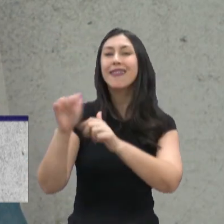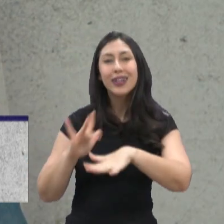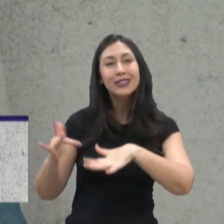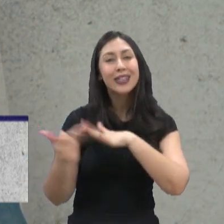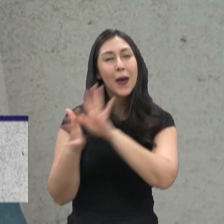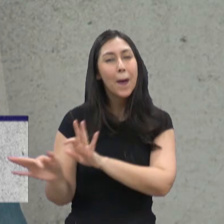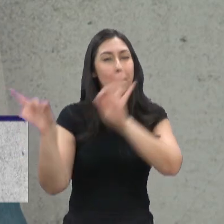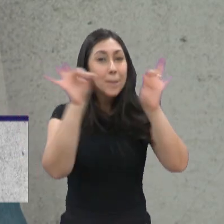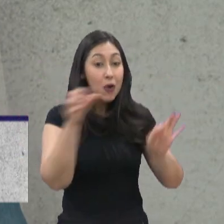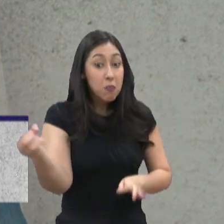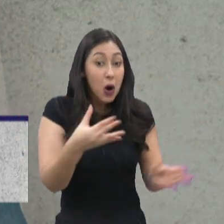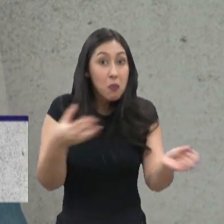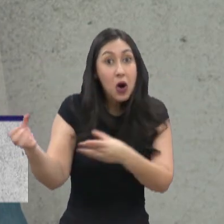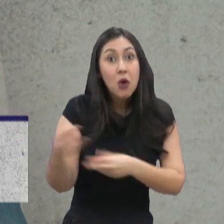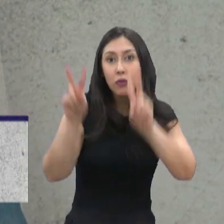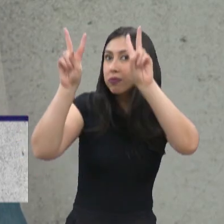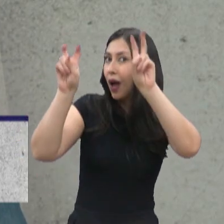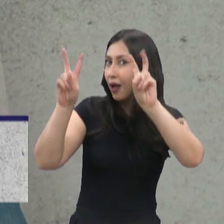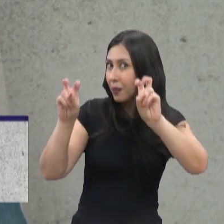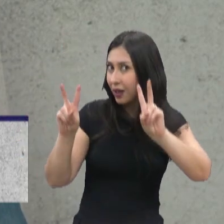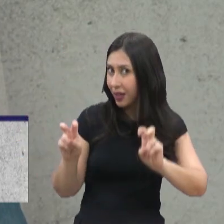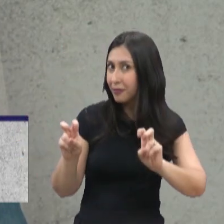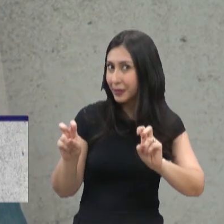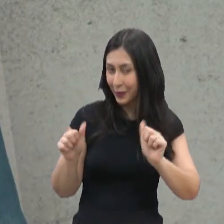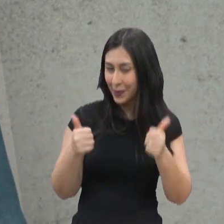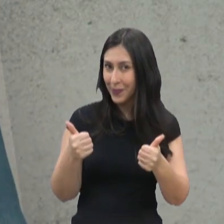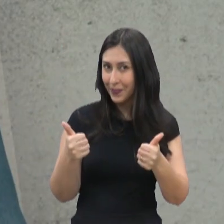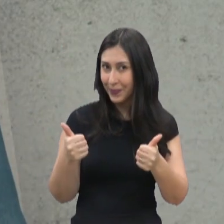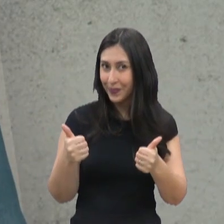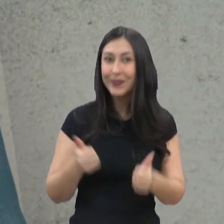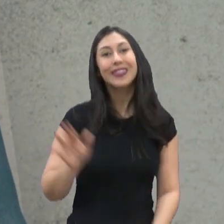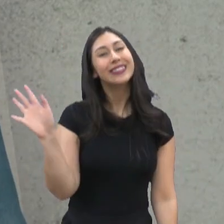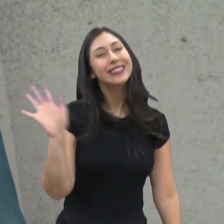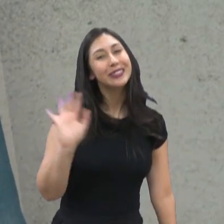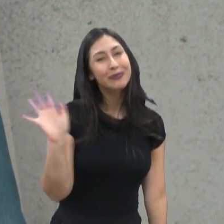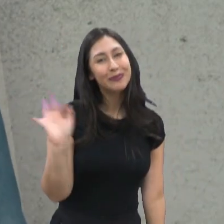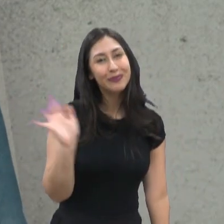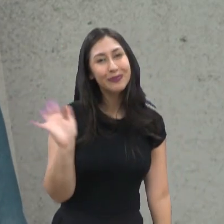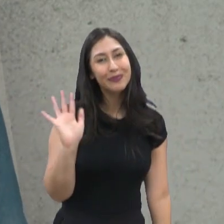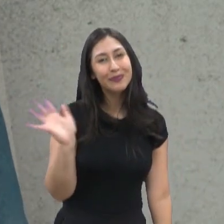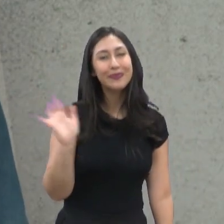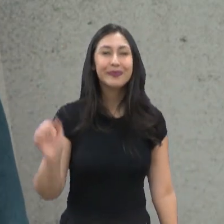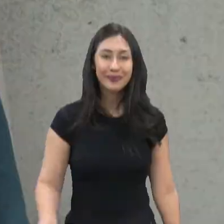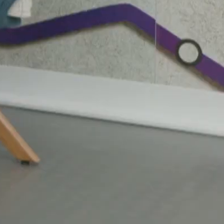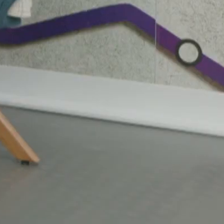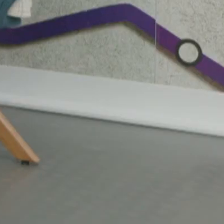todas as novidades, todos os temas dos próximos programas também, tá bom? Até o próximo Estação Mercado. Tchau!